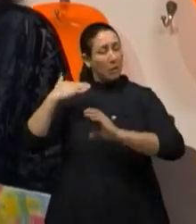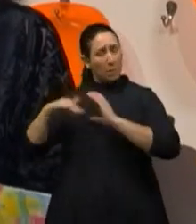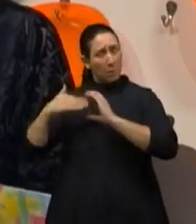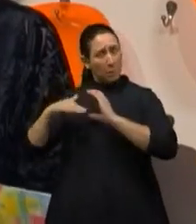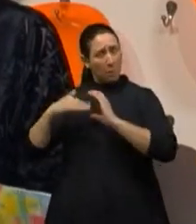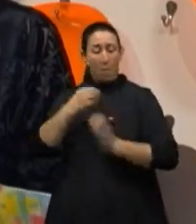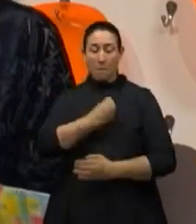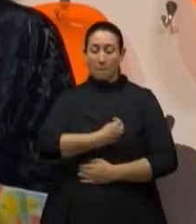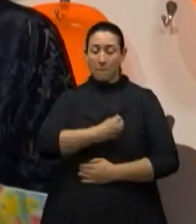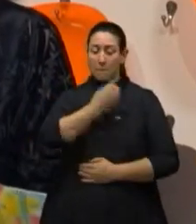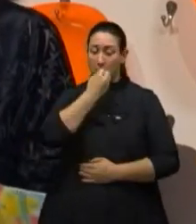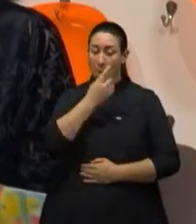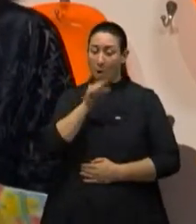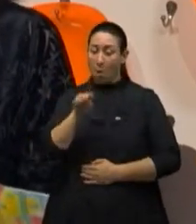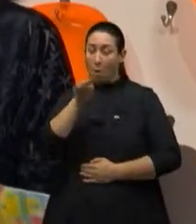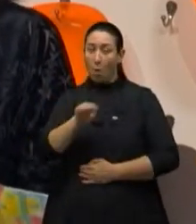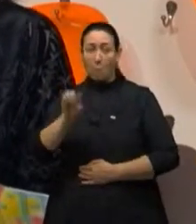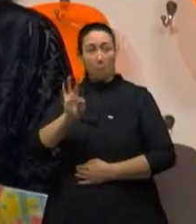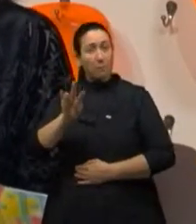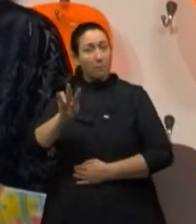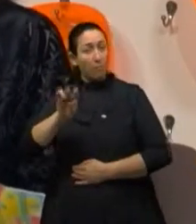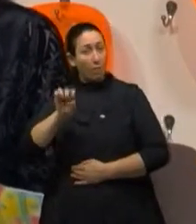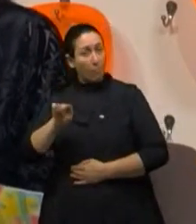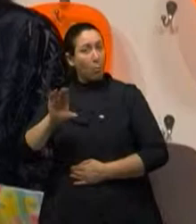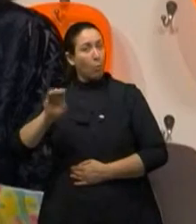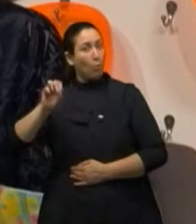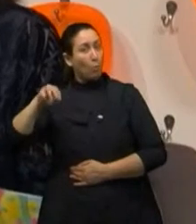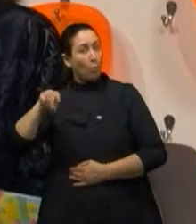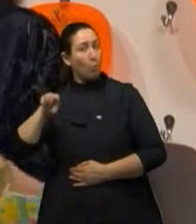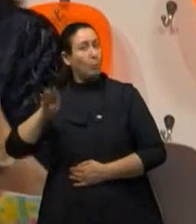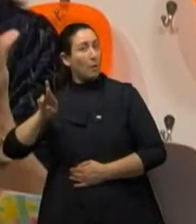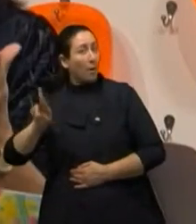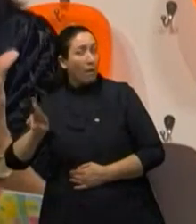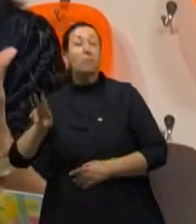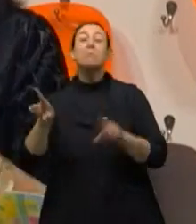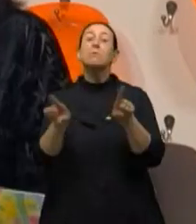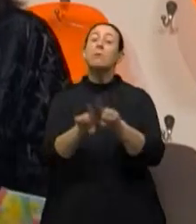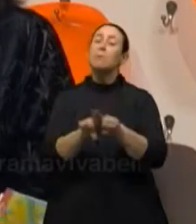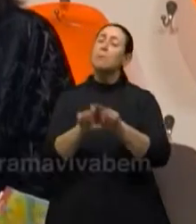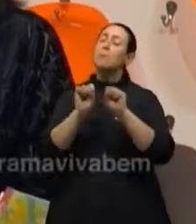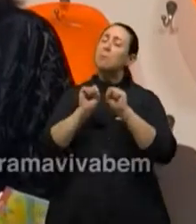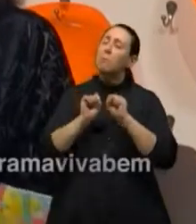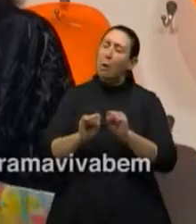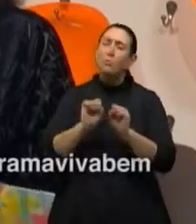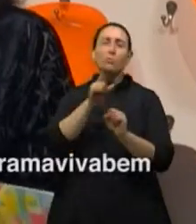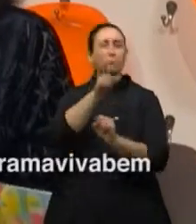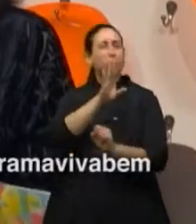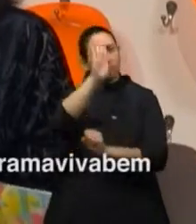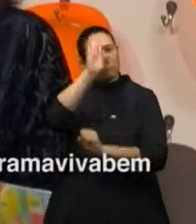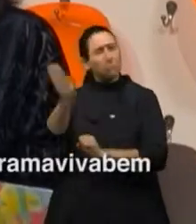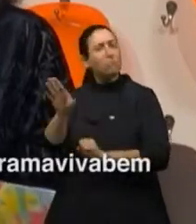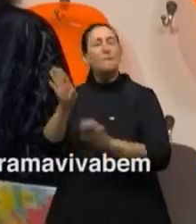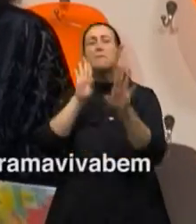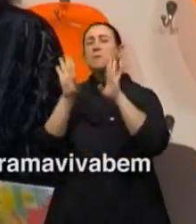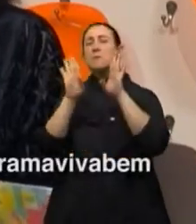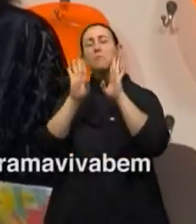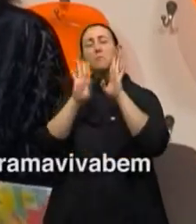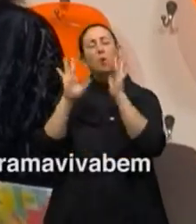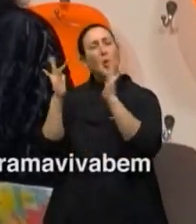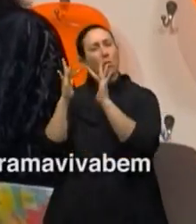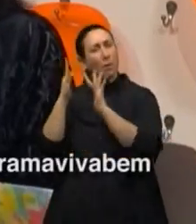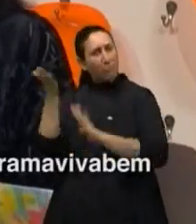e-mail vivabem.com.br mas claro também pode nos encontrar lá no